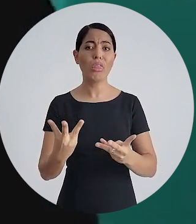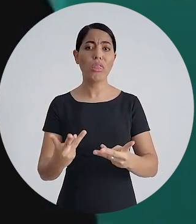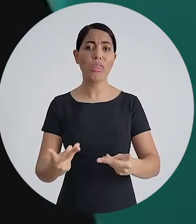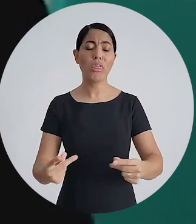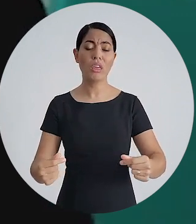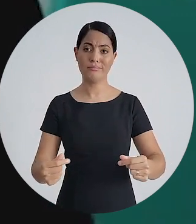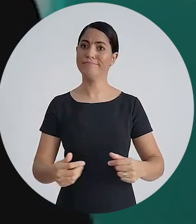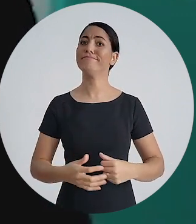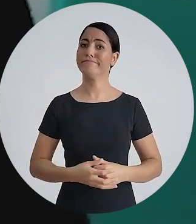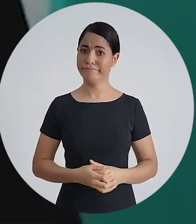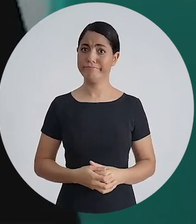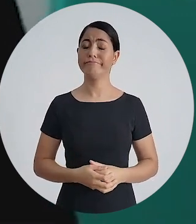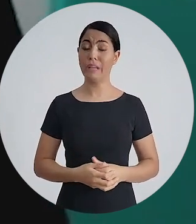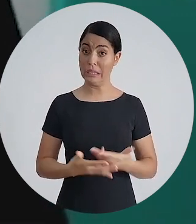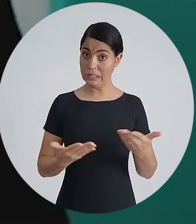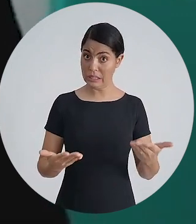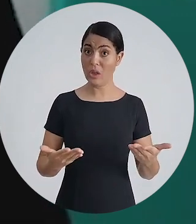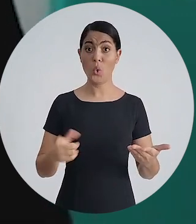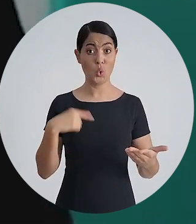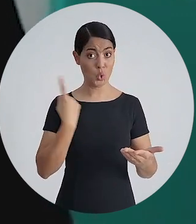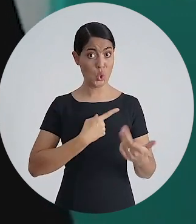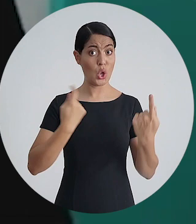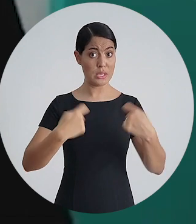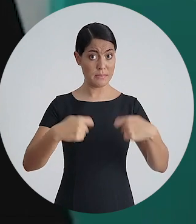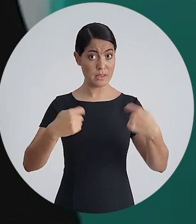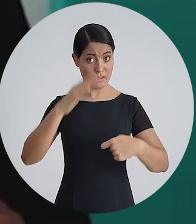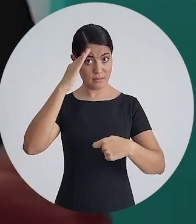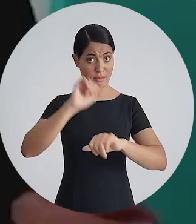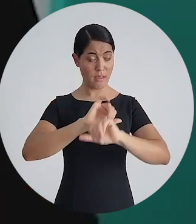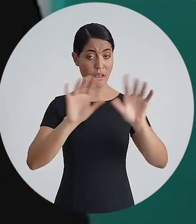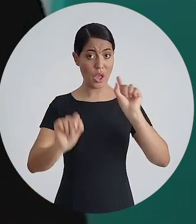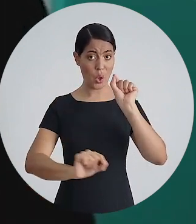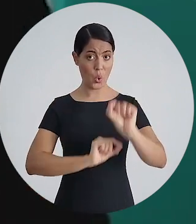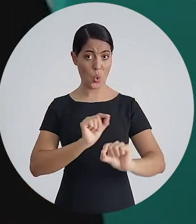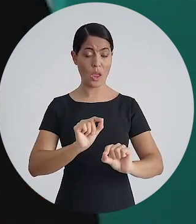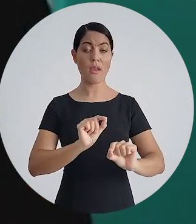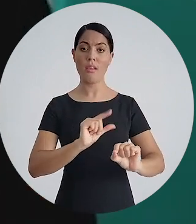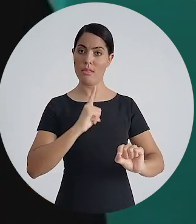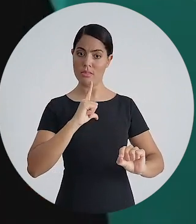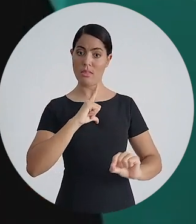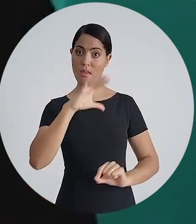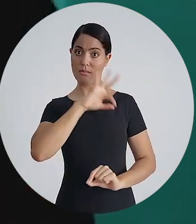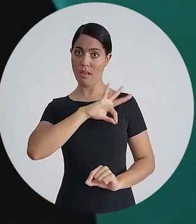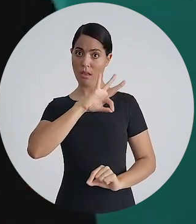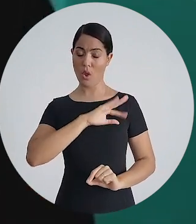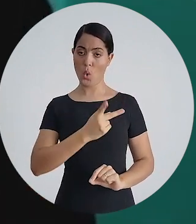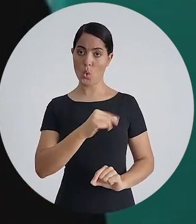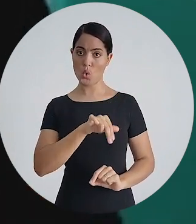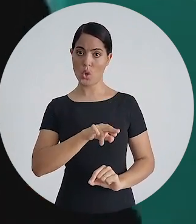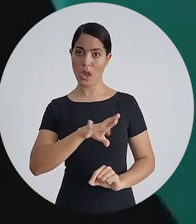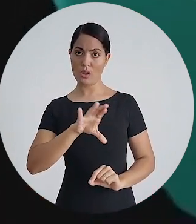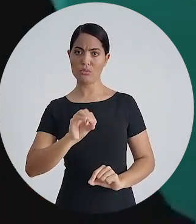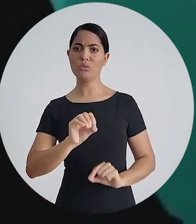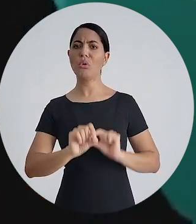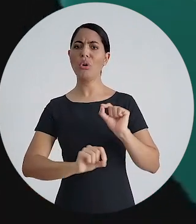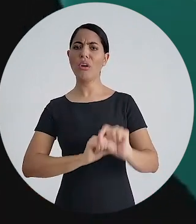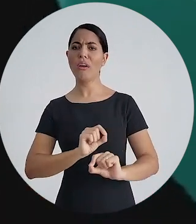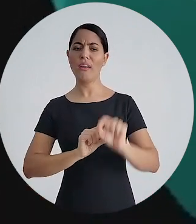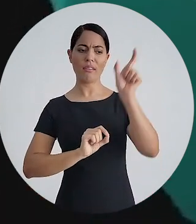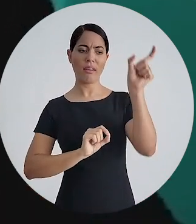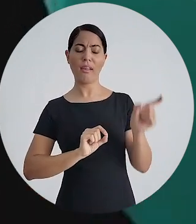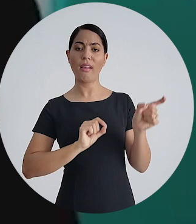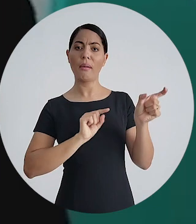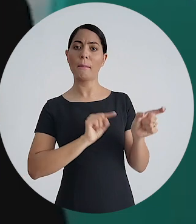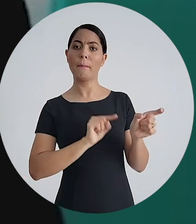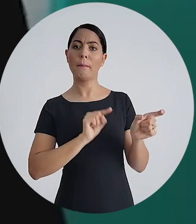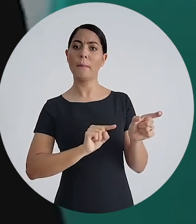o advogado, colocar o ônus integral do pagamento dos honorários à parte que